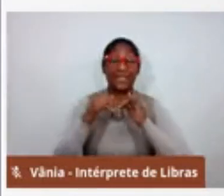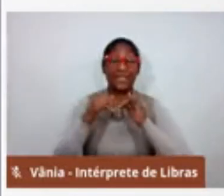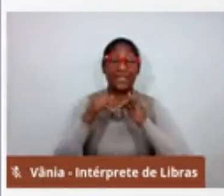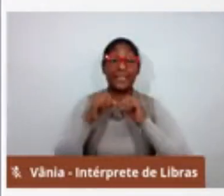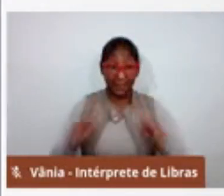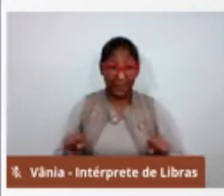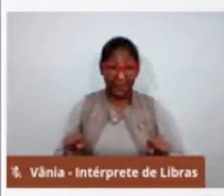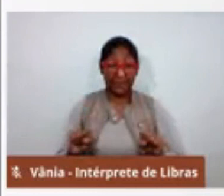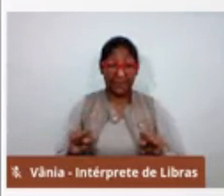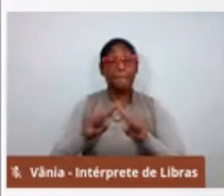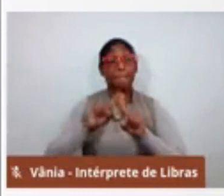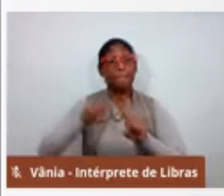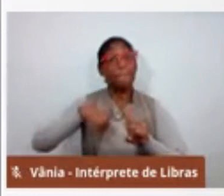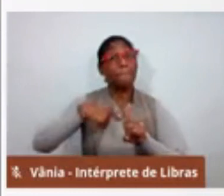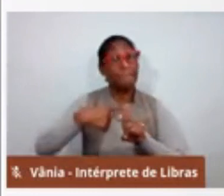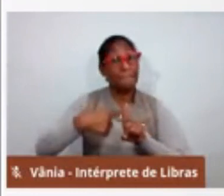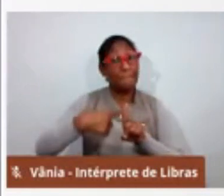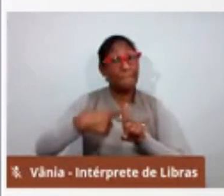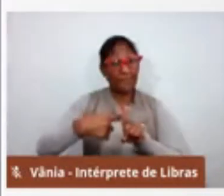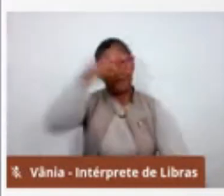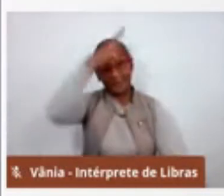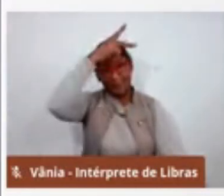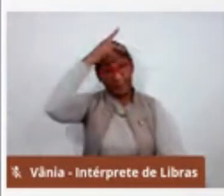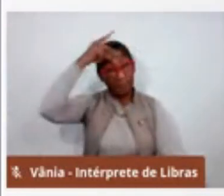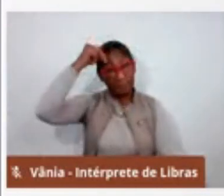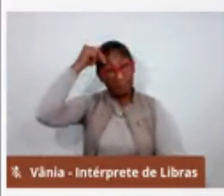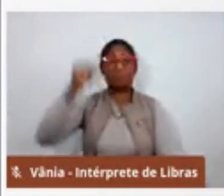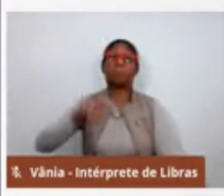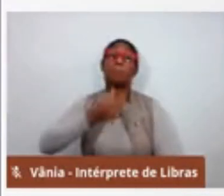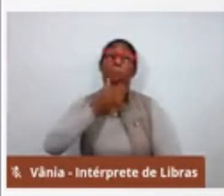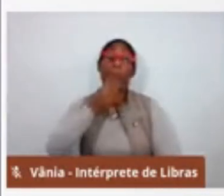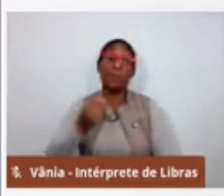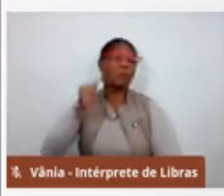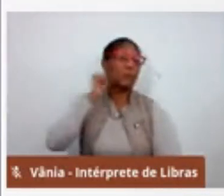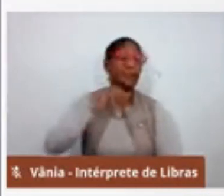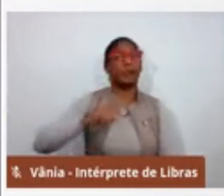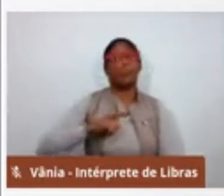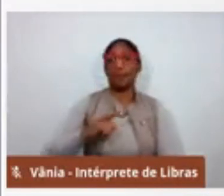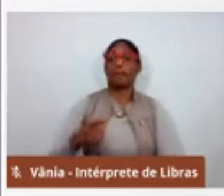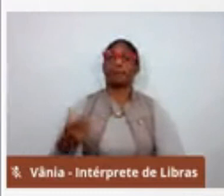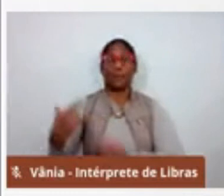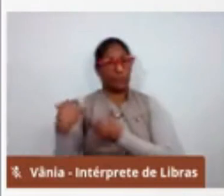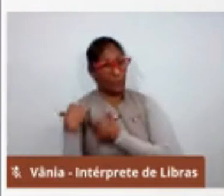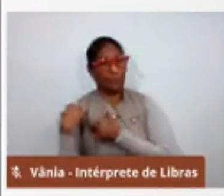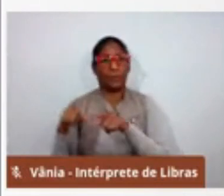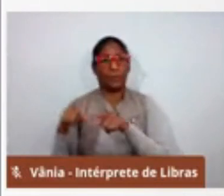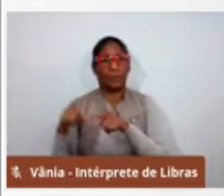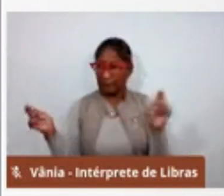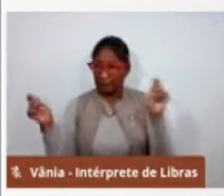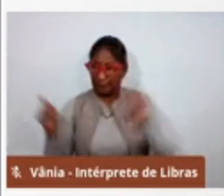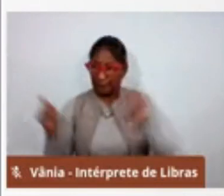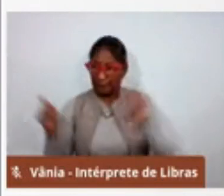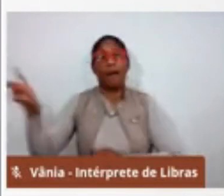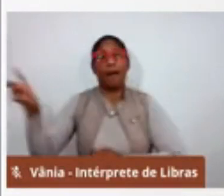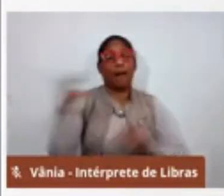na ponta têm ainda melhores informações em relação à capacidade do seu município, à capacidade